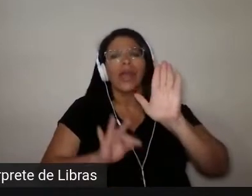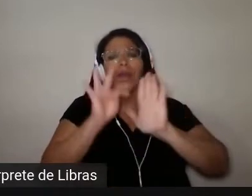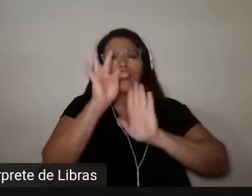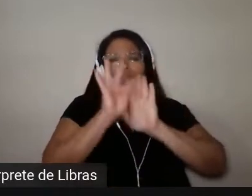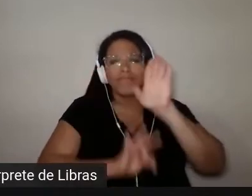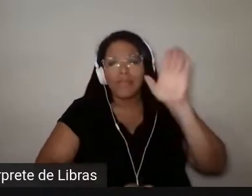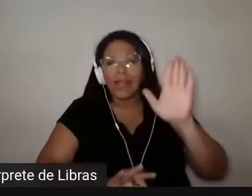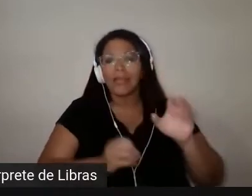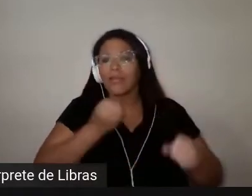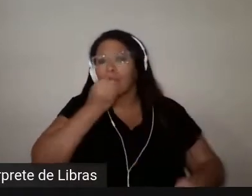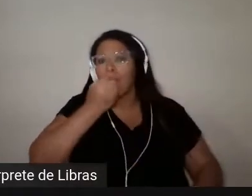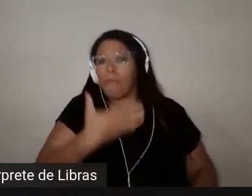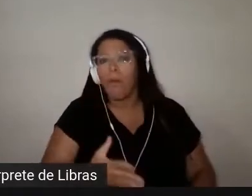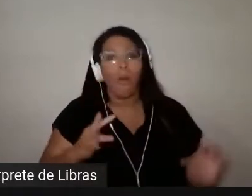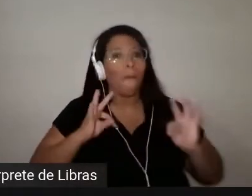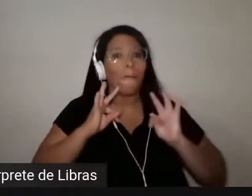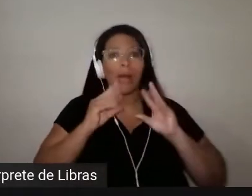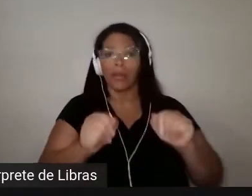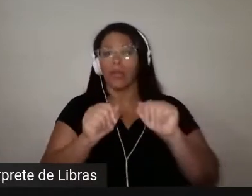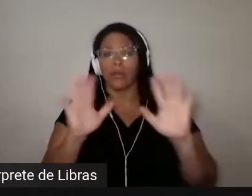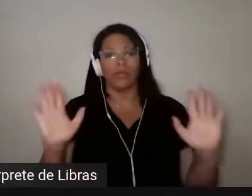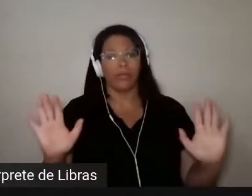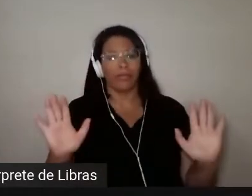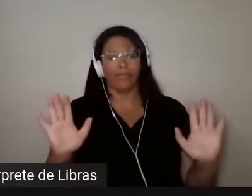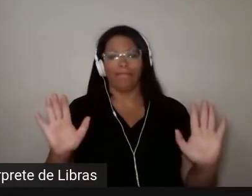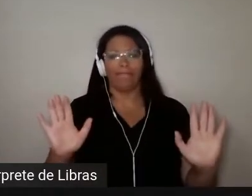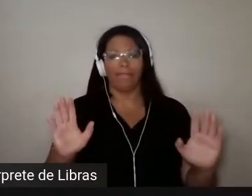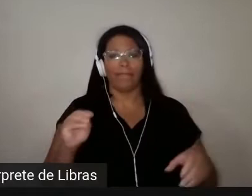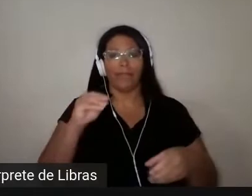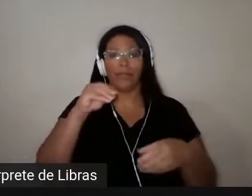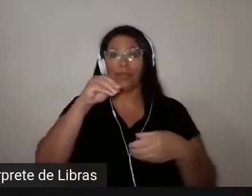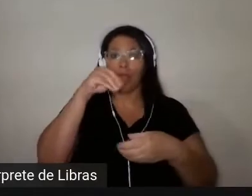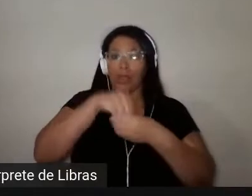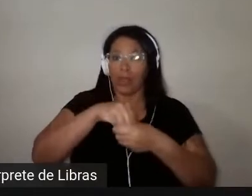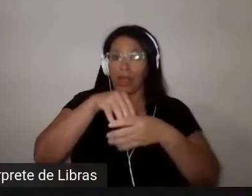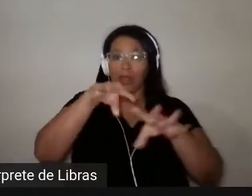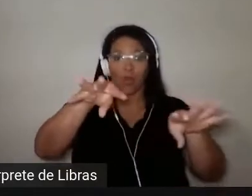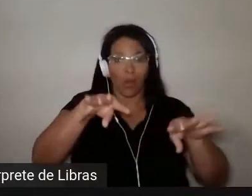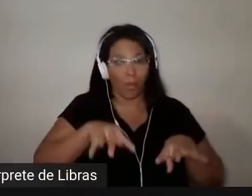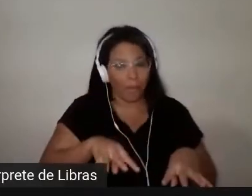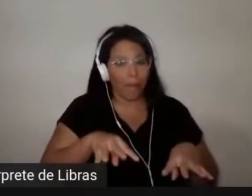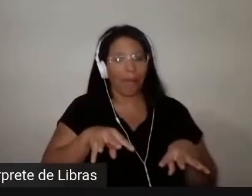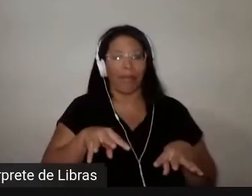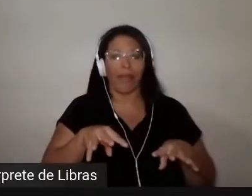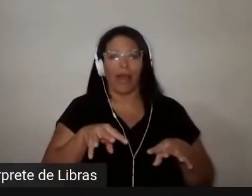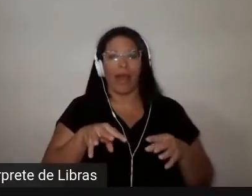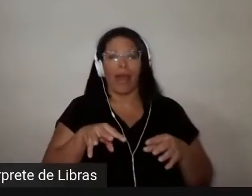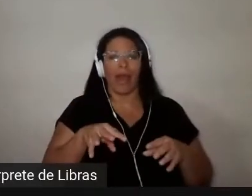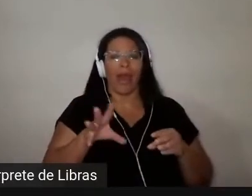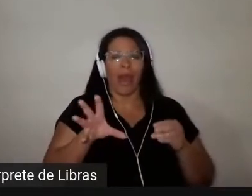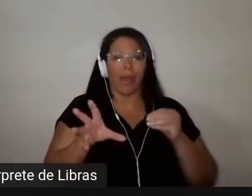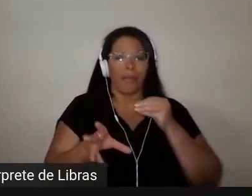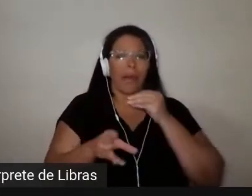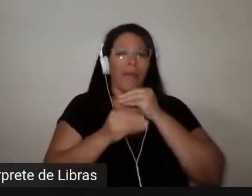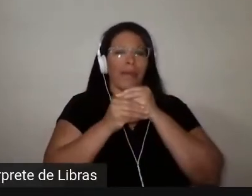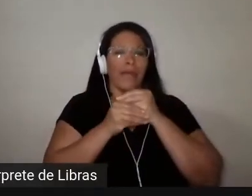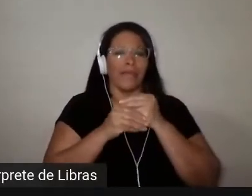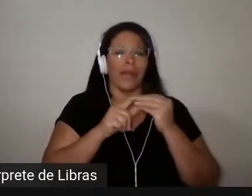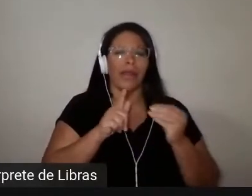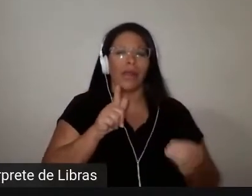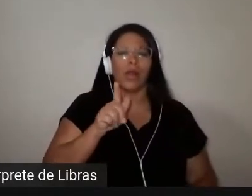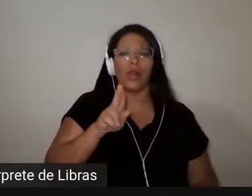texto que seja possível, né? Isso no plenário muito possível para ser suporte de emenda aglutinativa ou